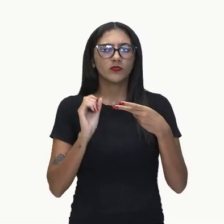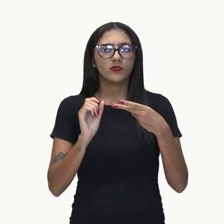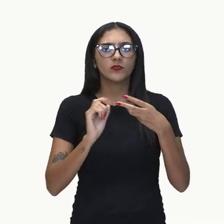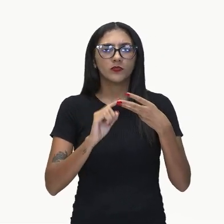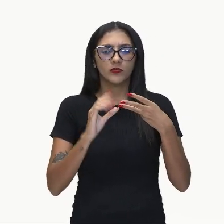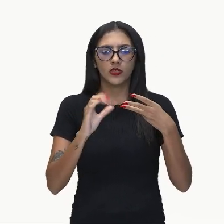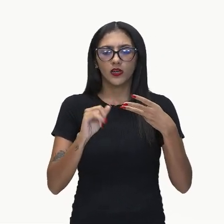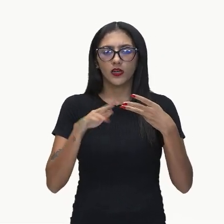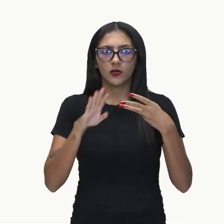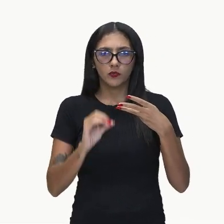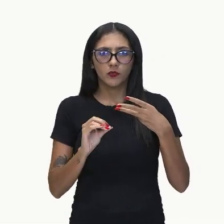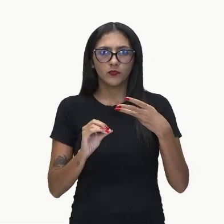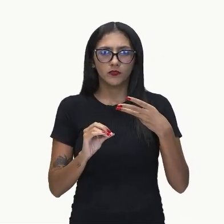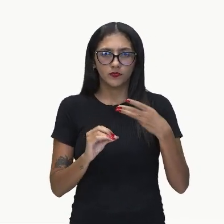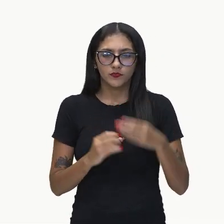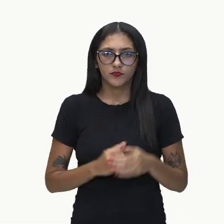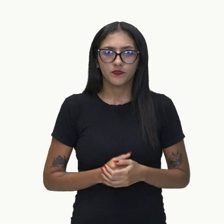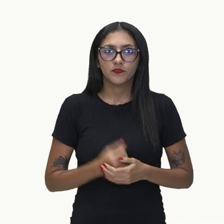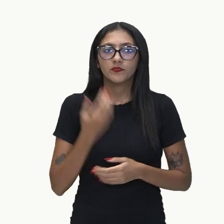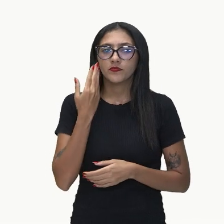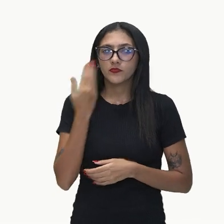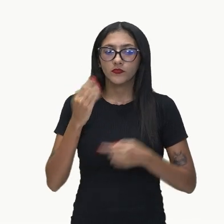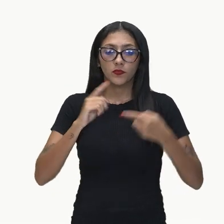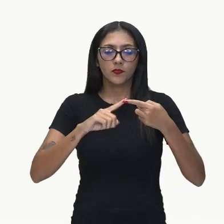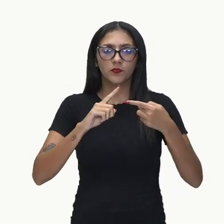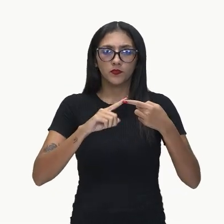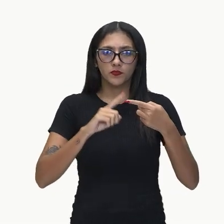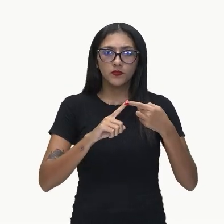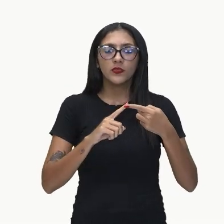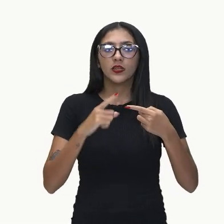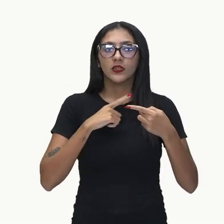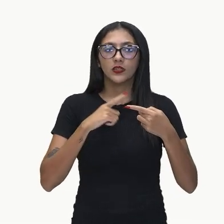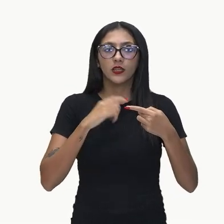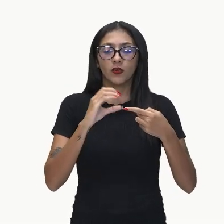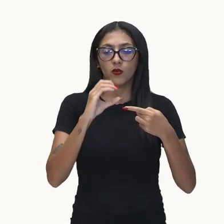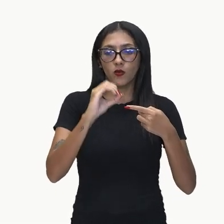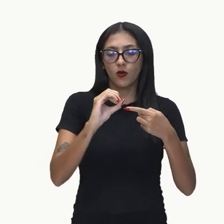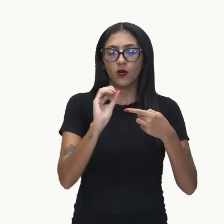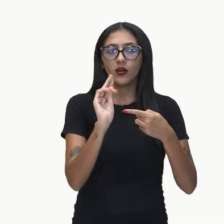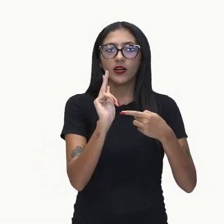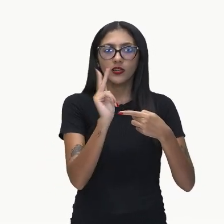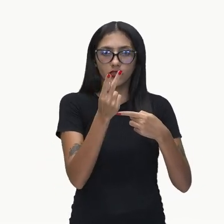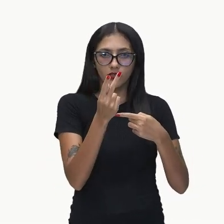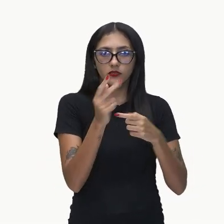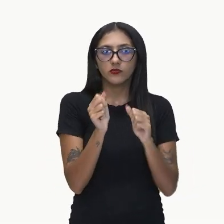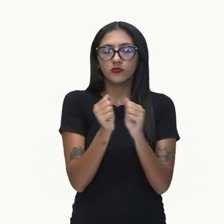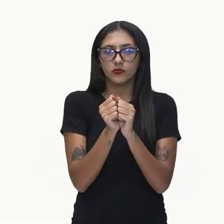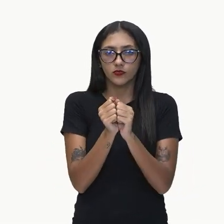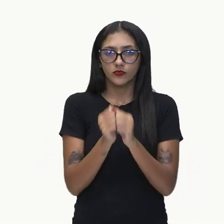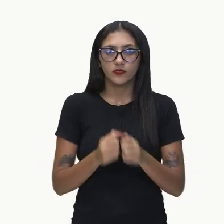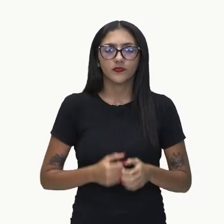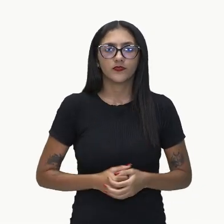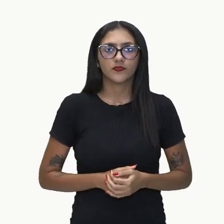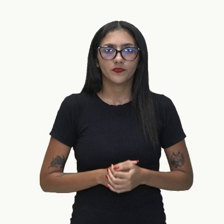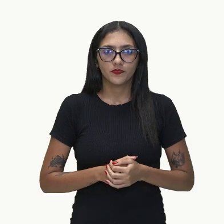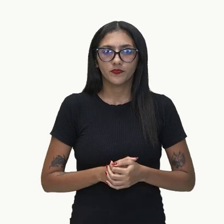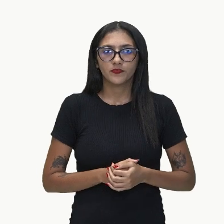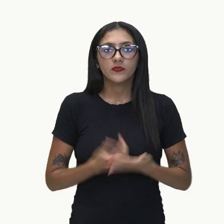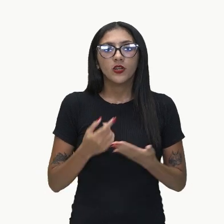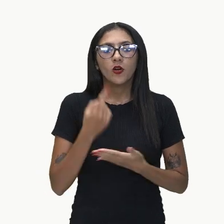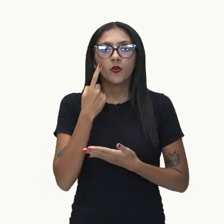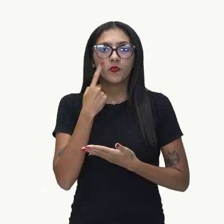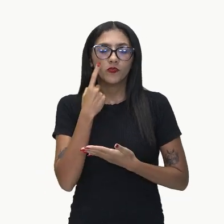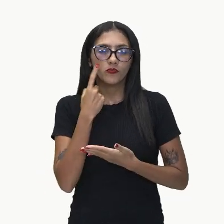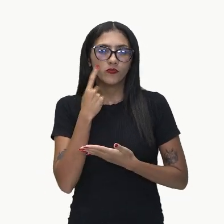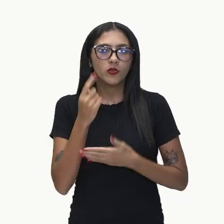é o grupo OH, que tem o oxigênio e o hidrogênio. Então, nós vamos conhecer os compostos que